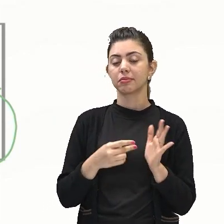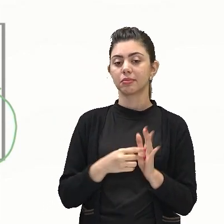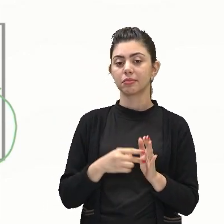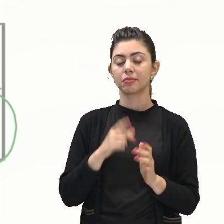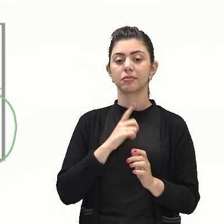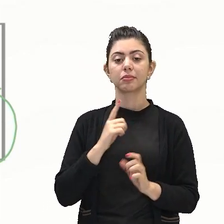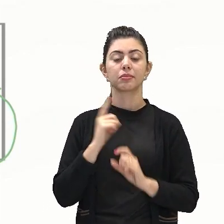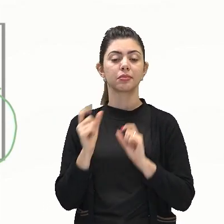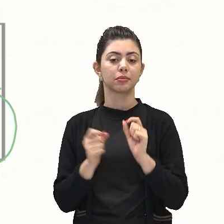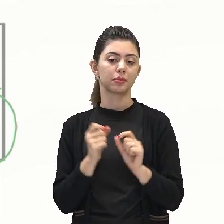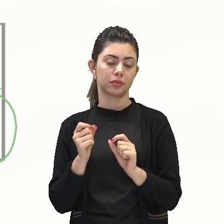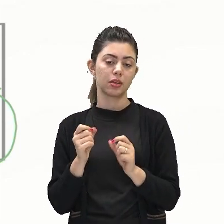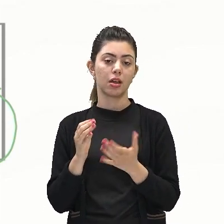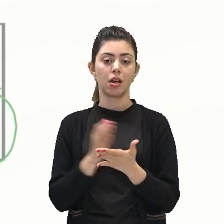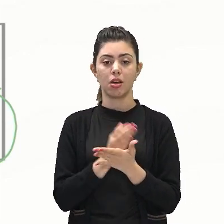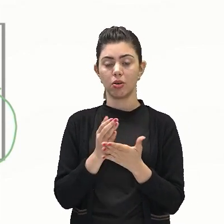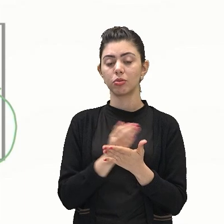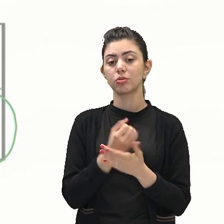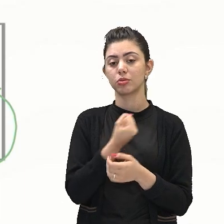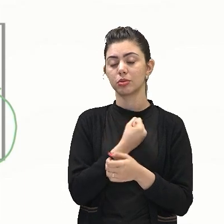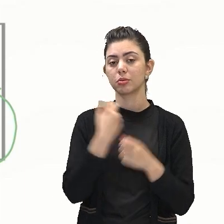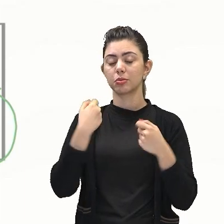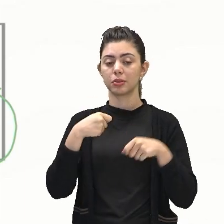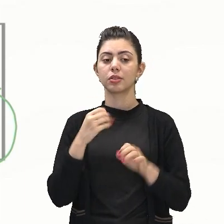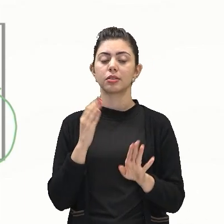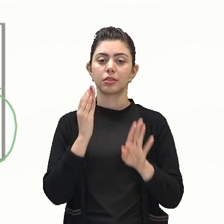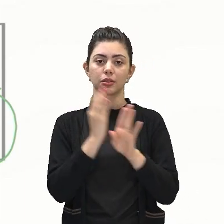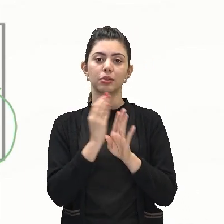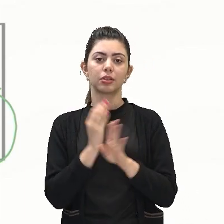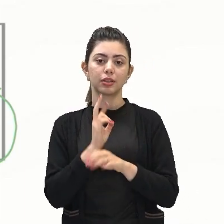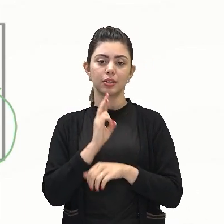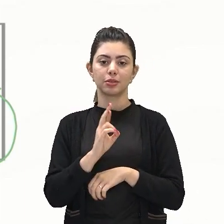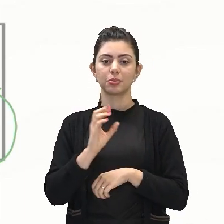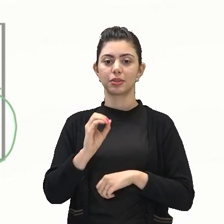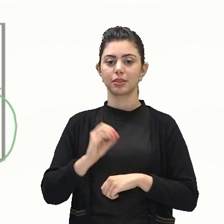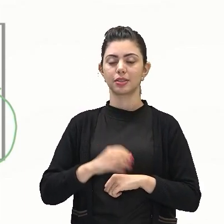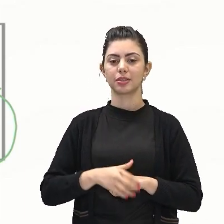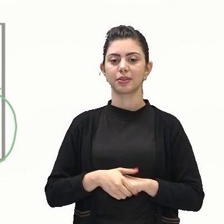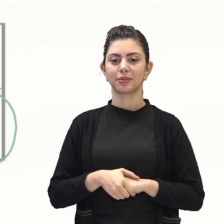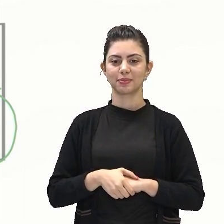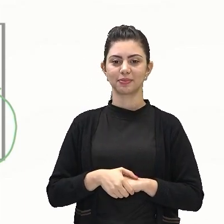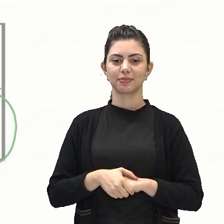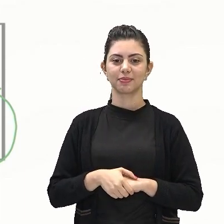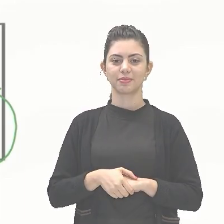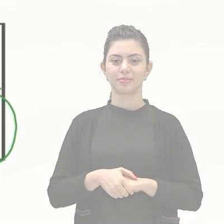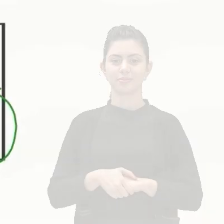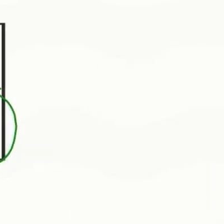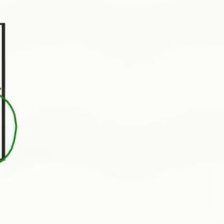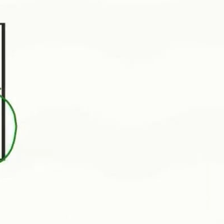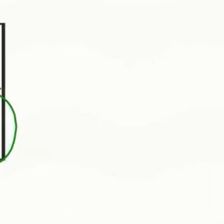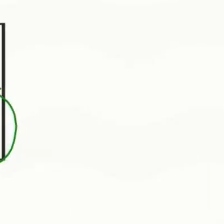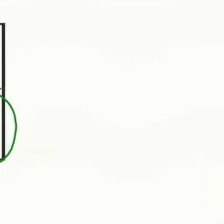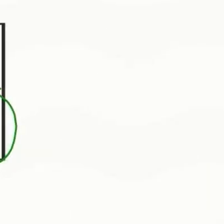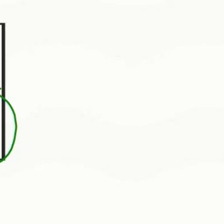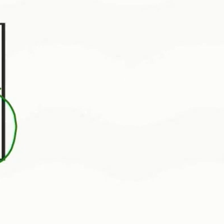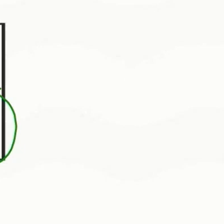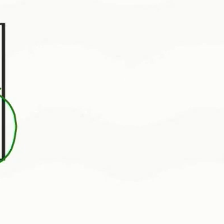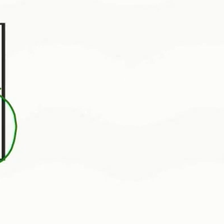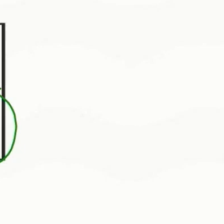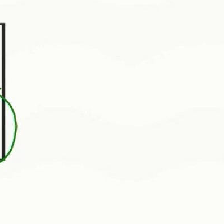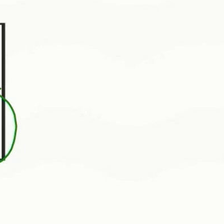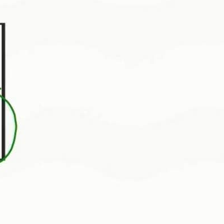né, algumas incógnitas iguais a 0. E a gente precisa completar o nosso sistema. Como